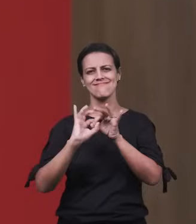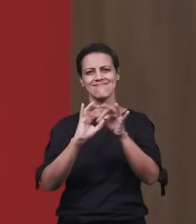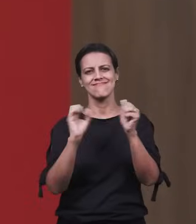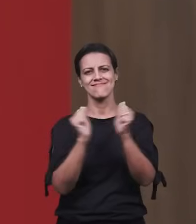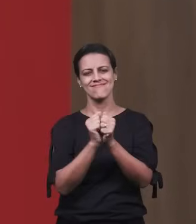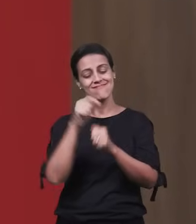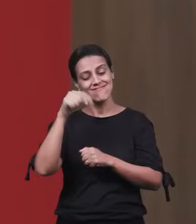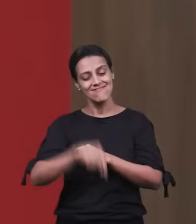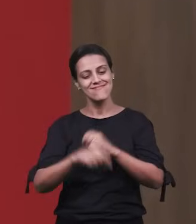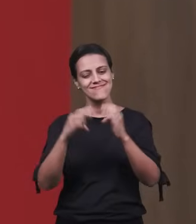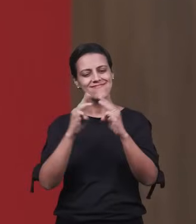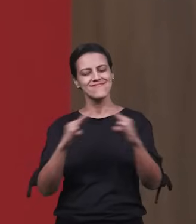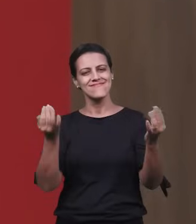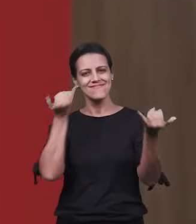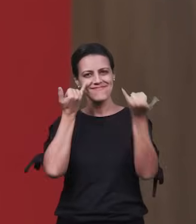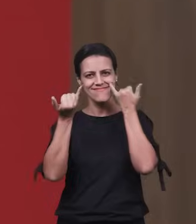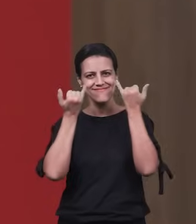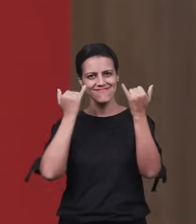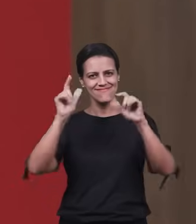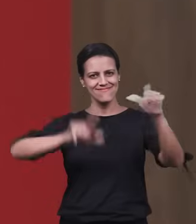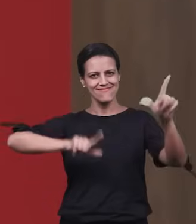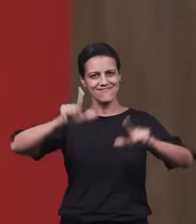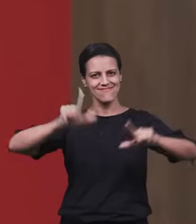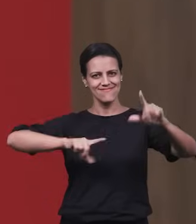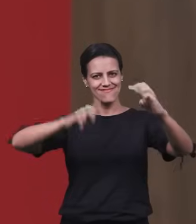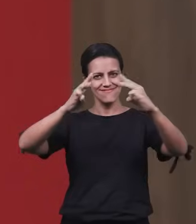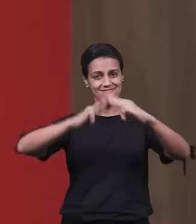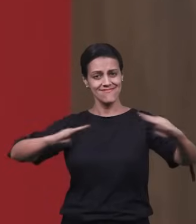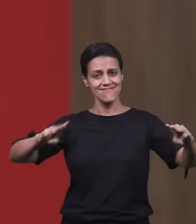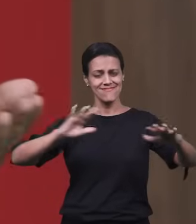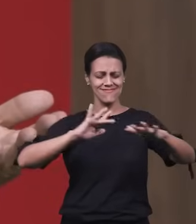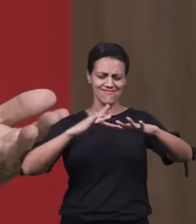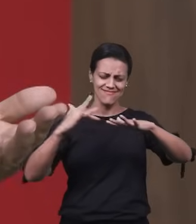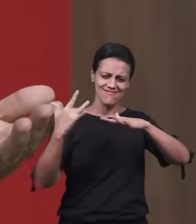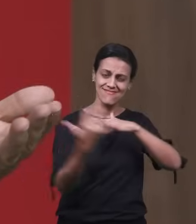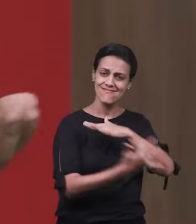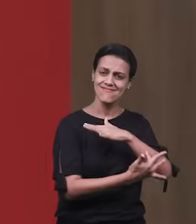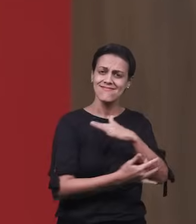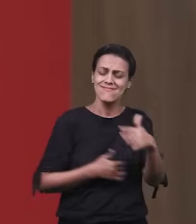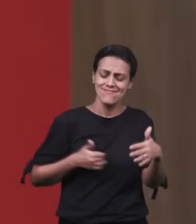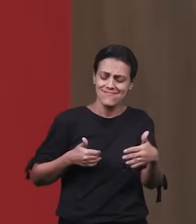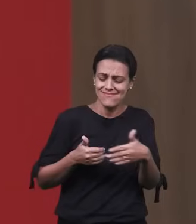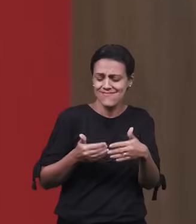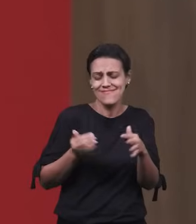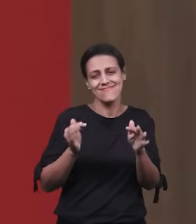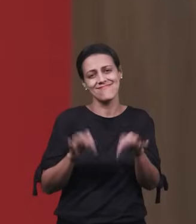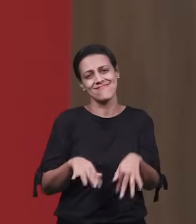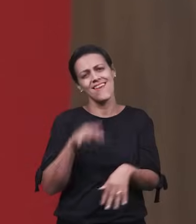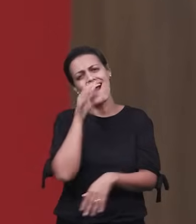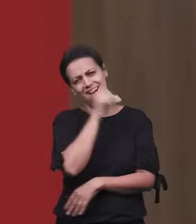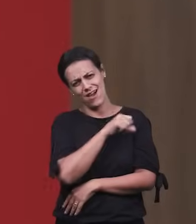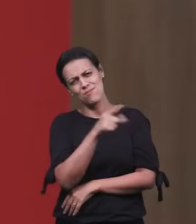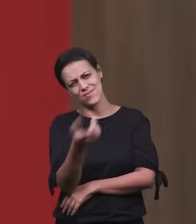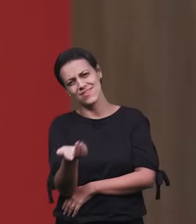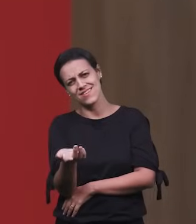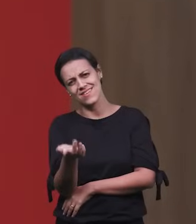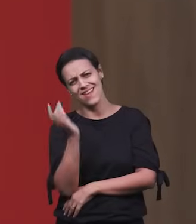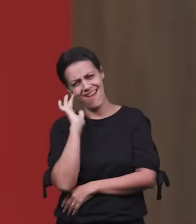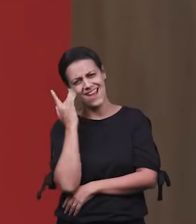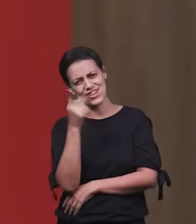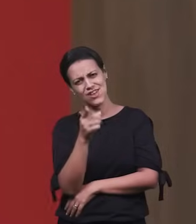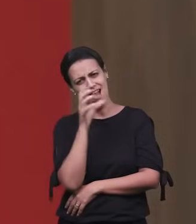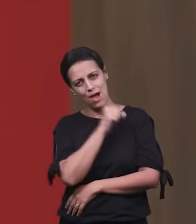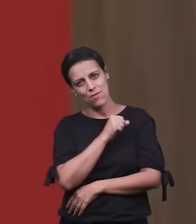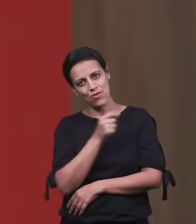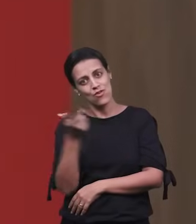Manaí News, pela nossa TV Manaí, pelas nossas multiplataformas. Estamos chegando aqui ao final. Passou rápido? Você achou que passou rápido? Assiste novamente.